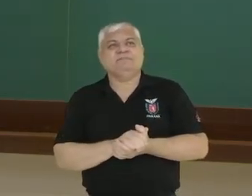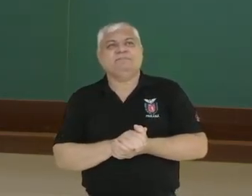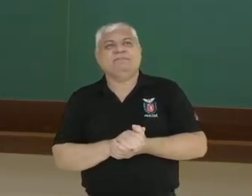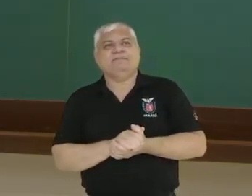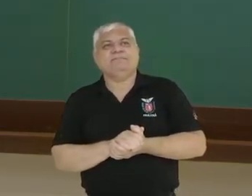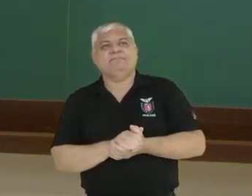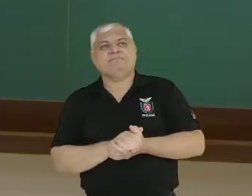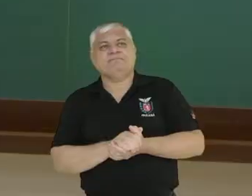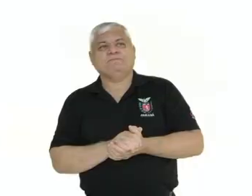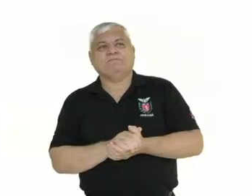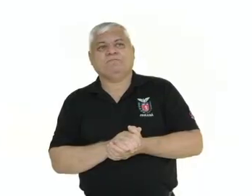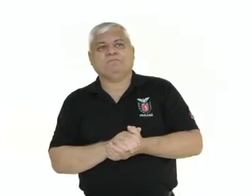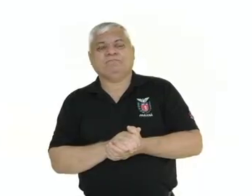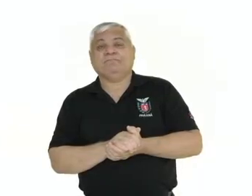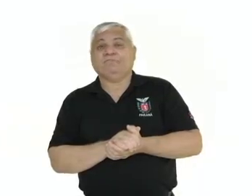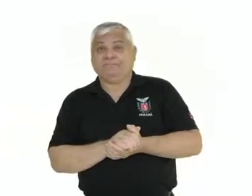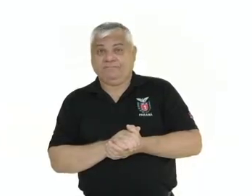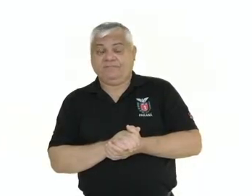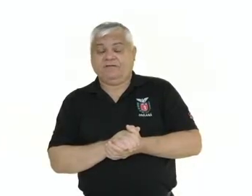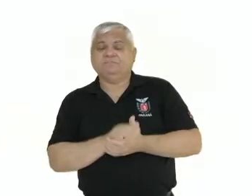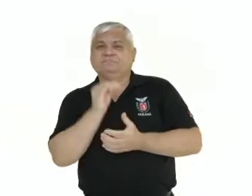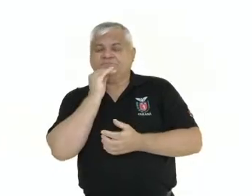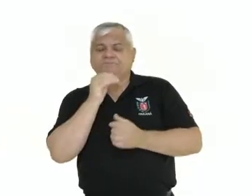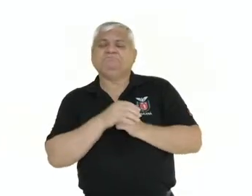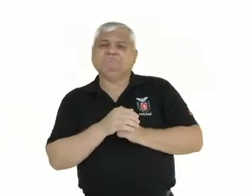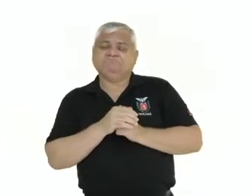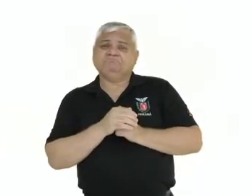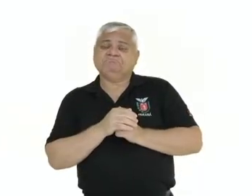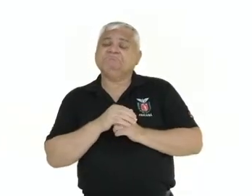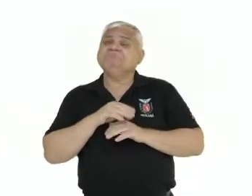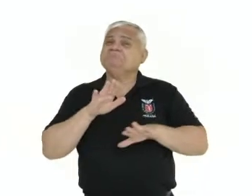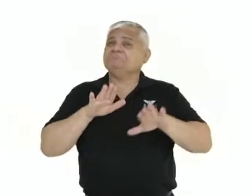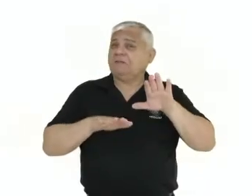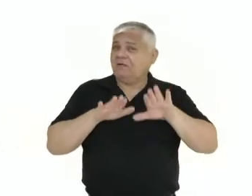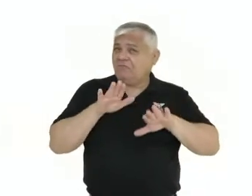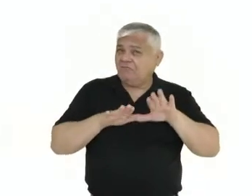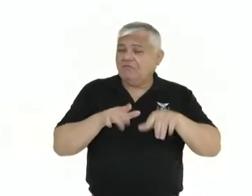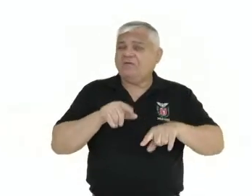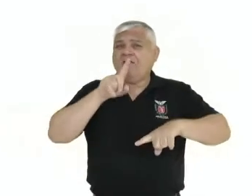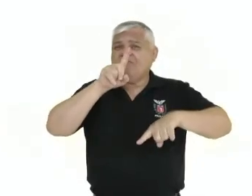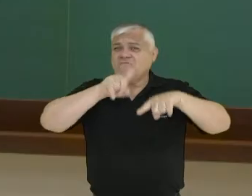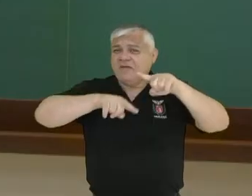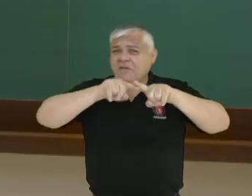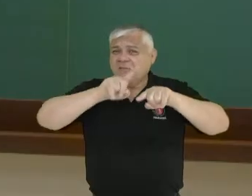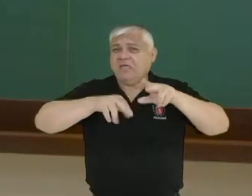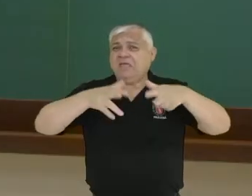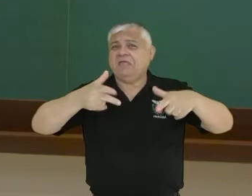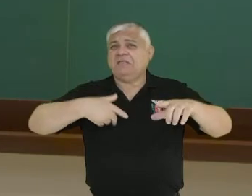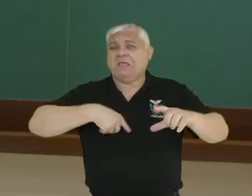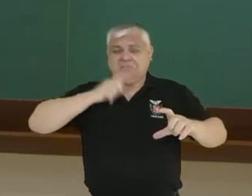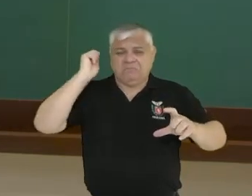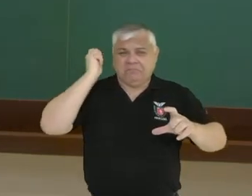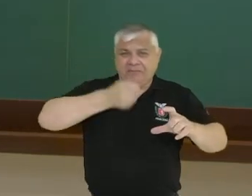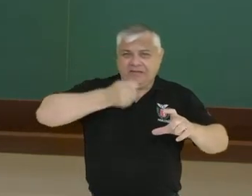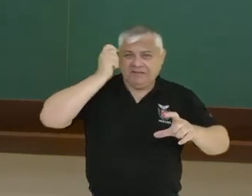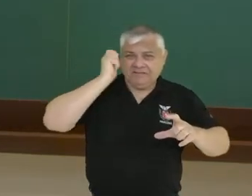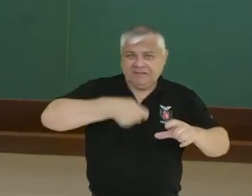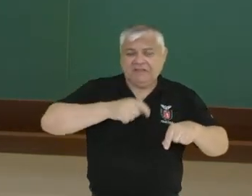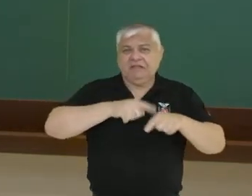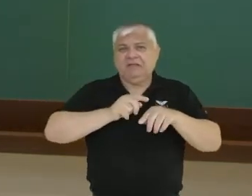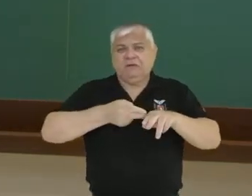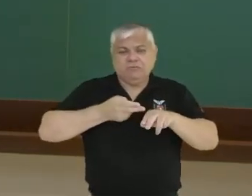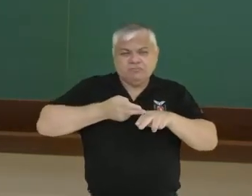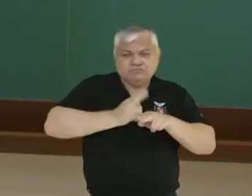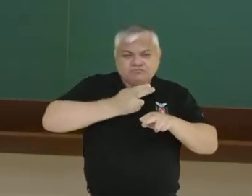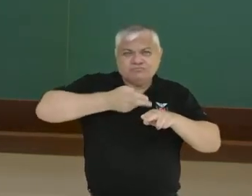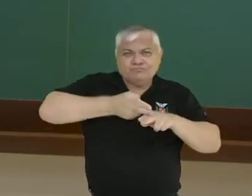lá. Então, olha lá. Provavelmente, né, pelas ferramentas utilizadas ali, né, então observando o